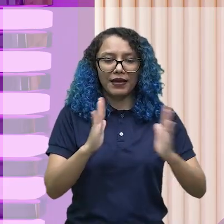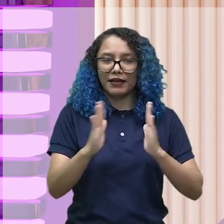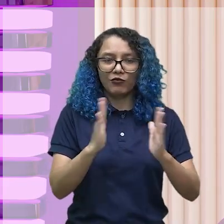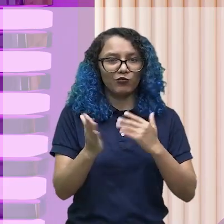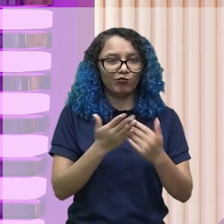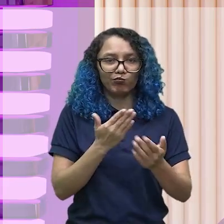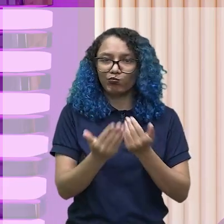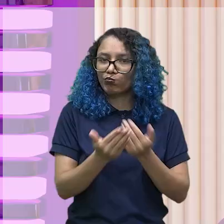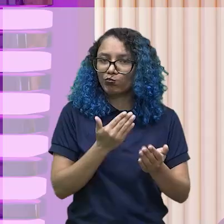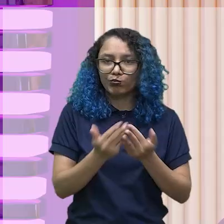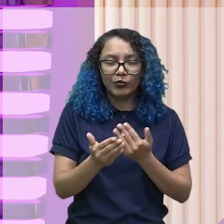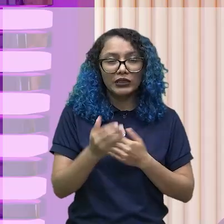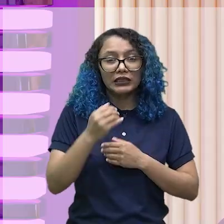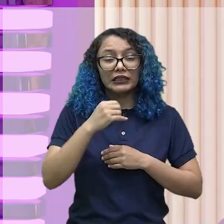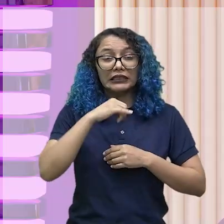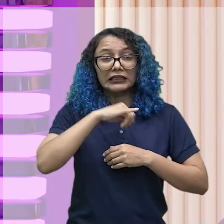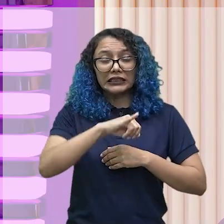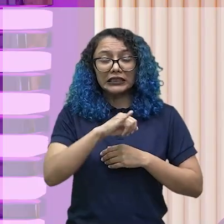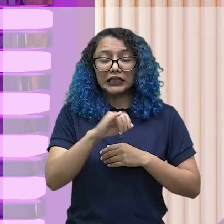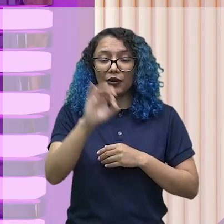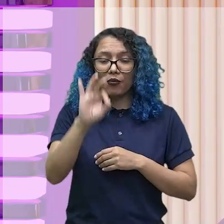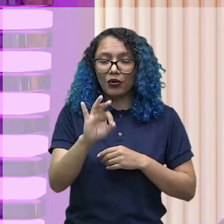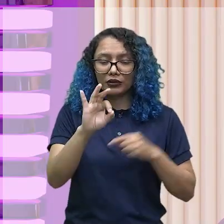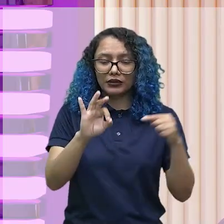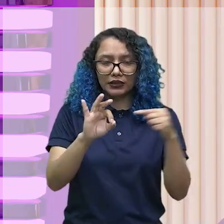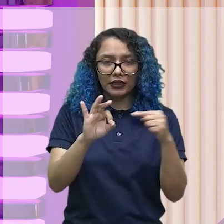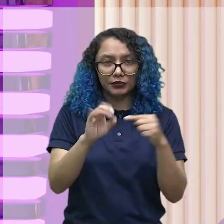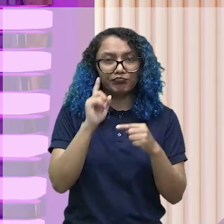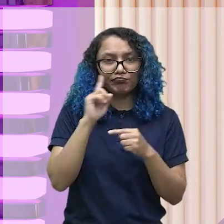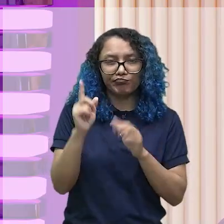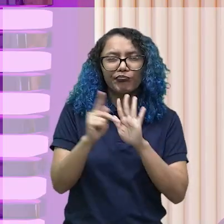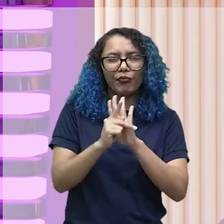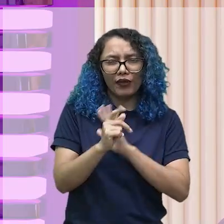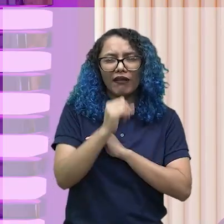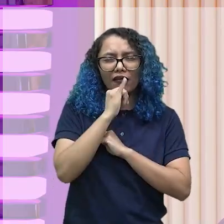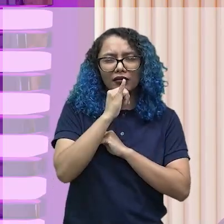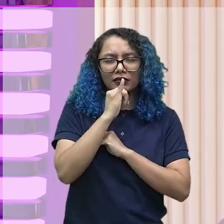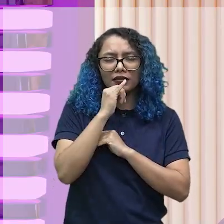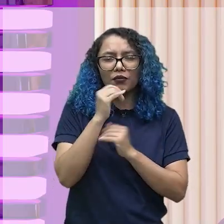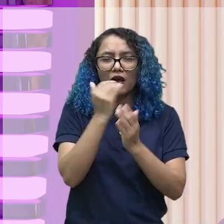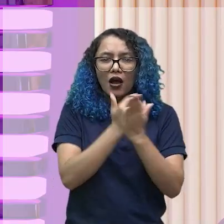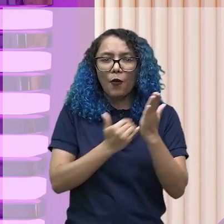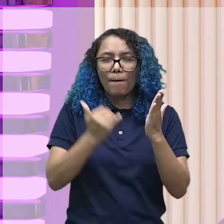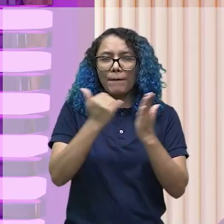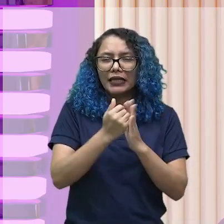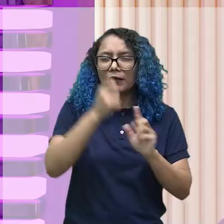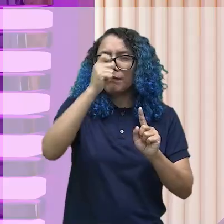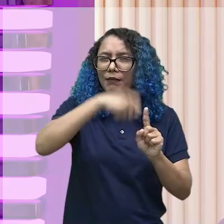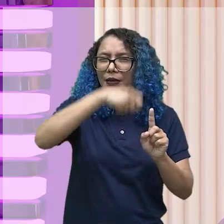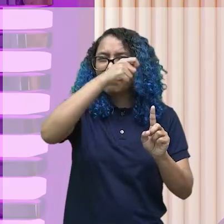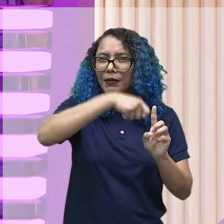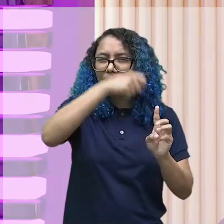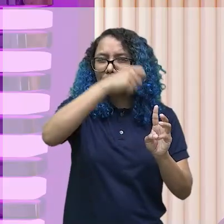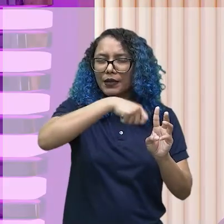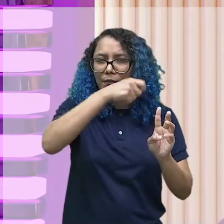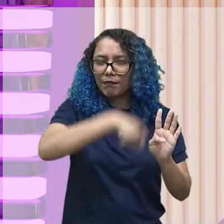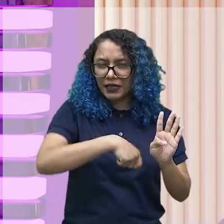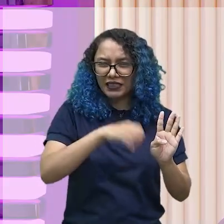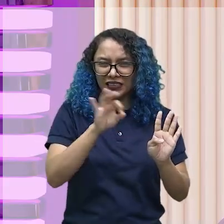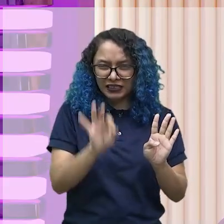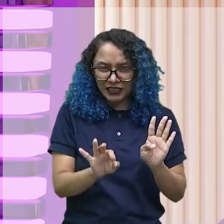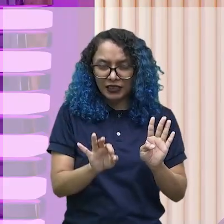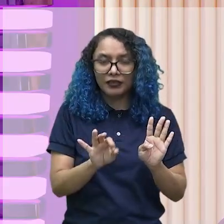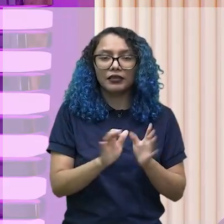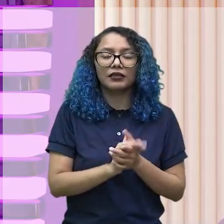vai ter. Se essa porcentagem, no caso aqui desse exemplo, né, ela vai aumentar mês a mês, reparem que